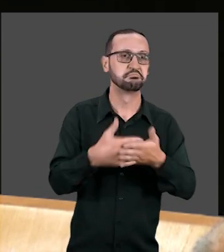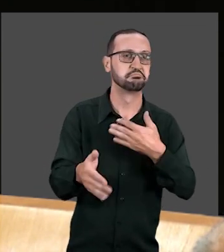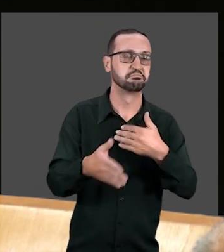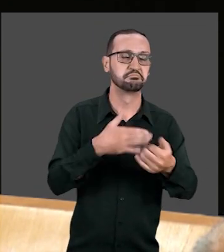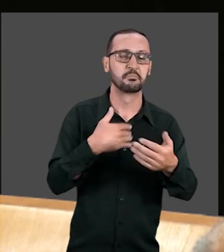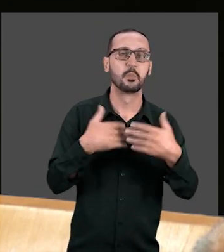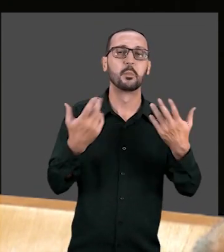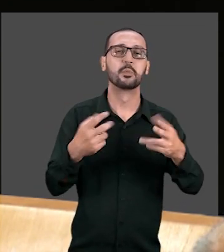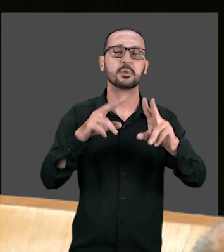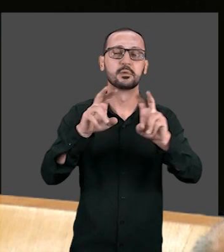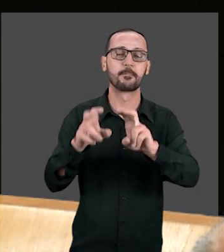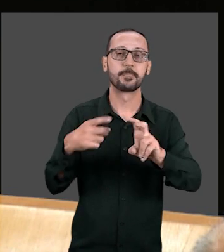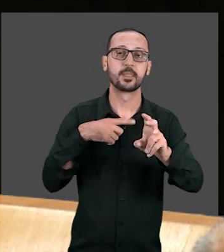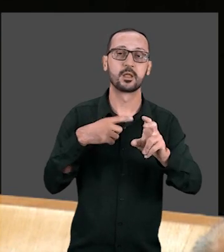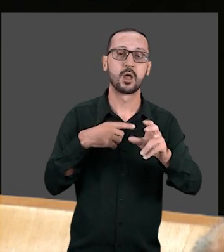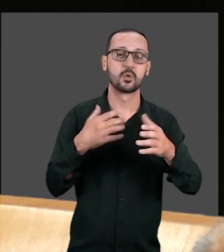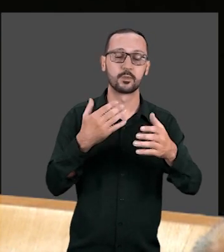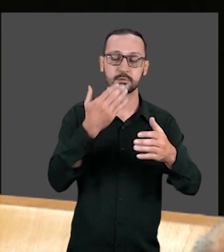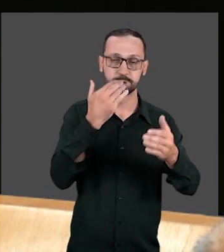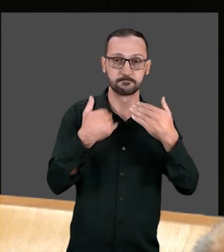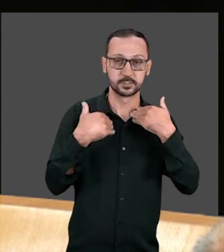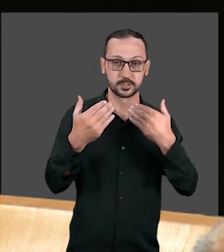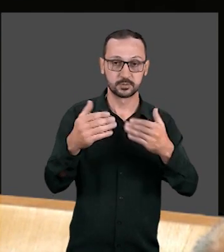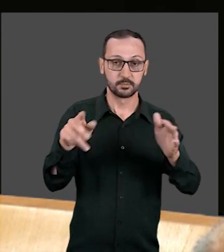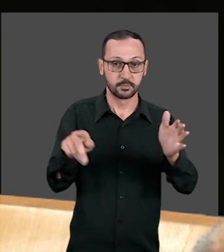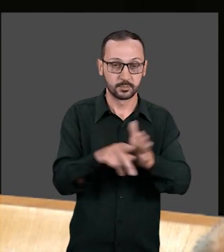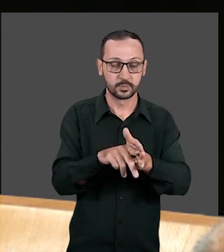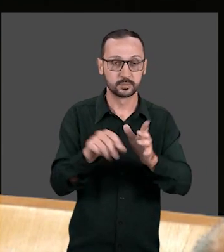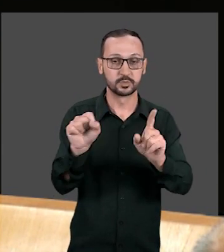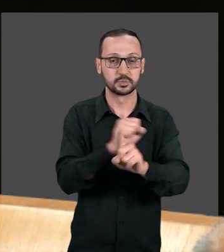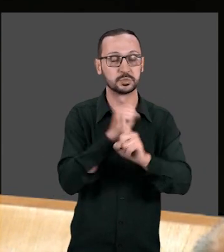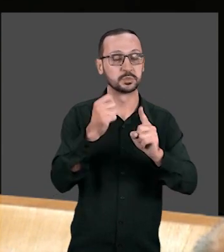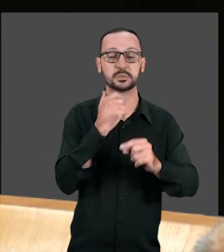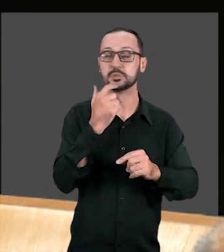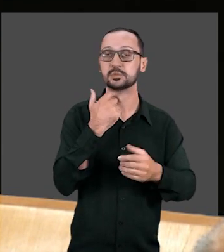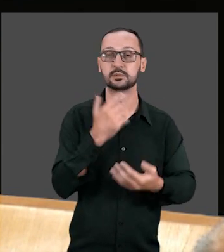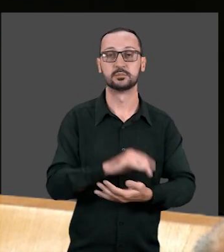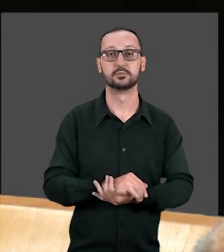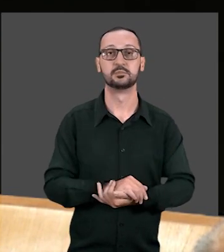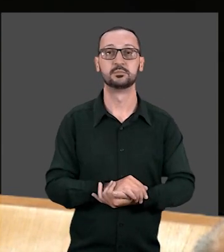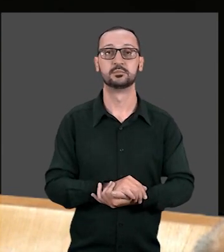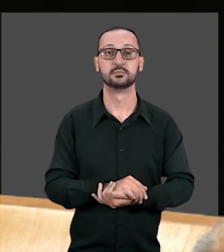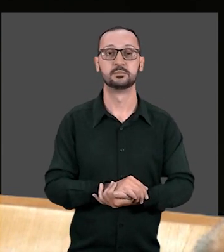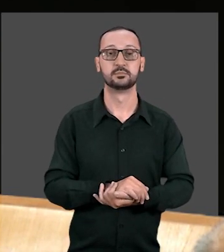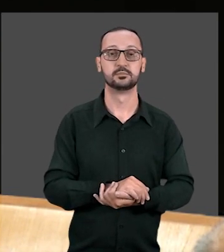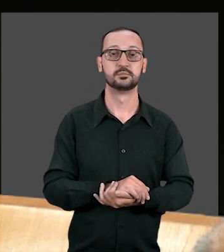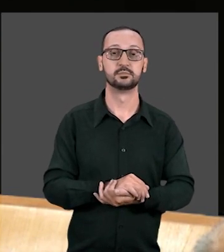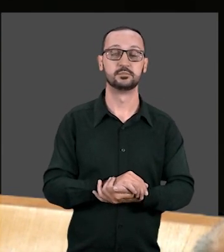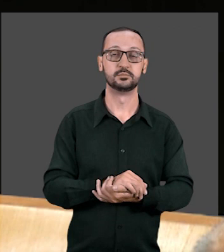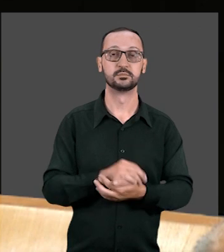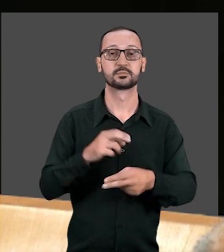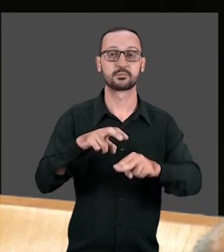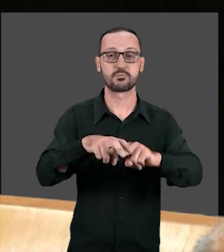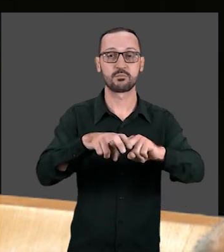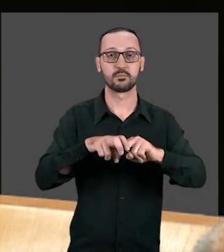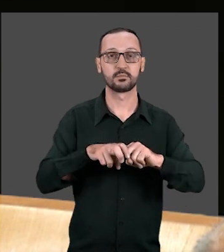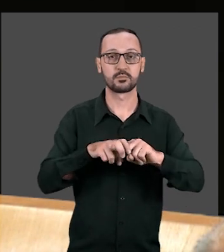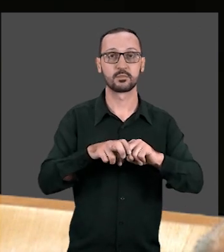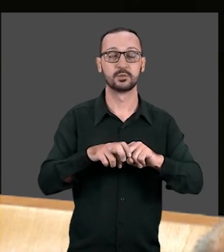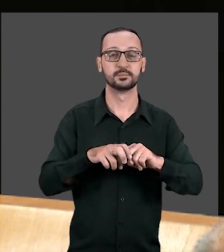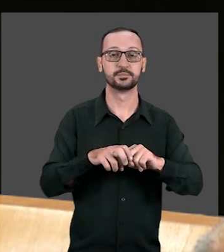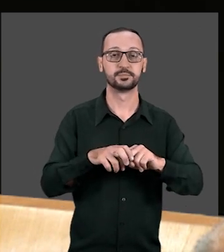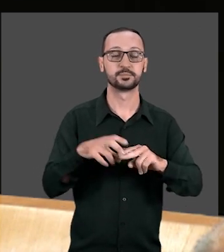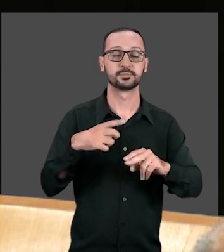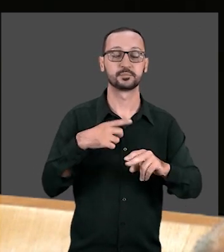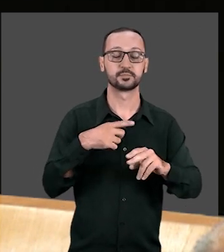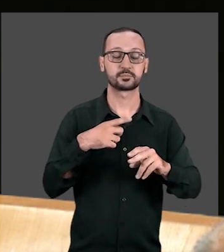outro, atender demandas importantes da sociedade. Quando isso acontece, por exceção, uma